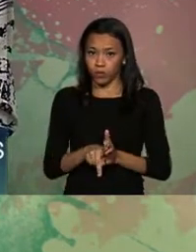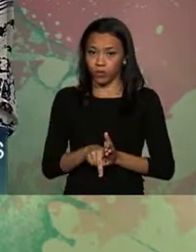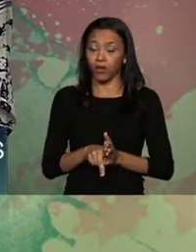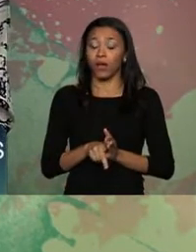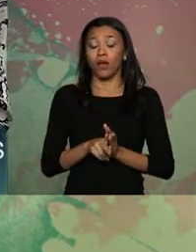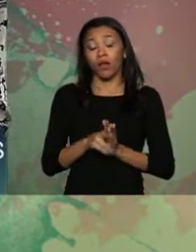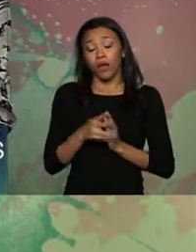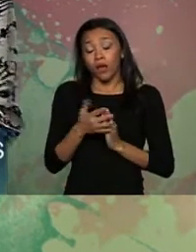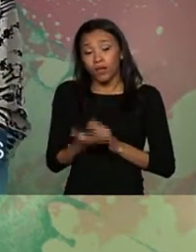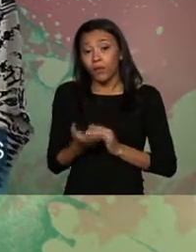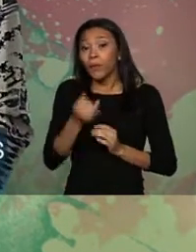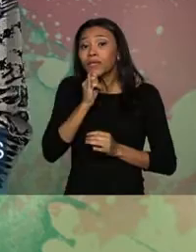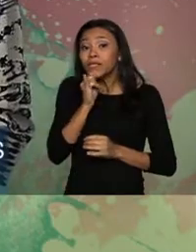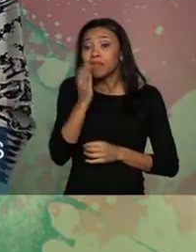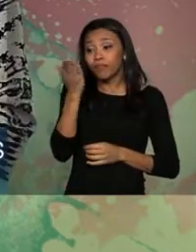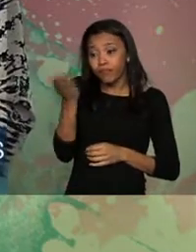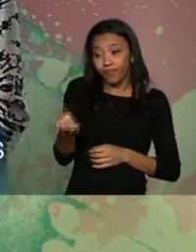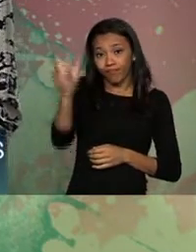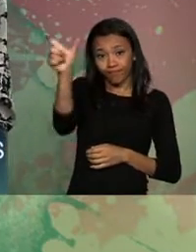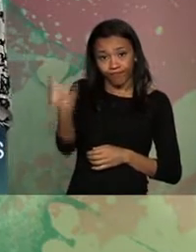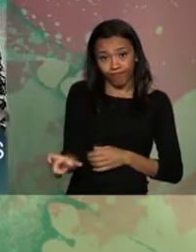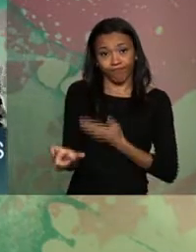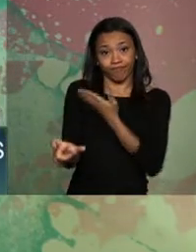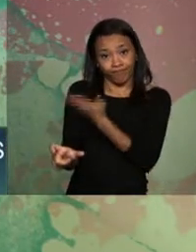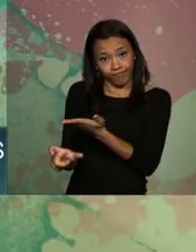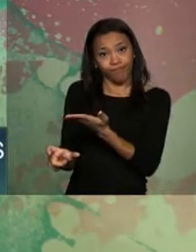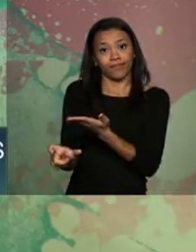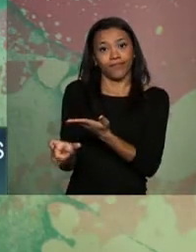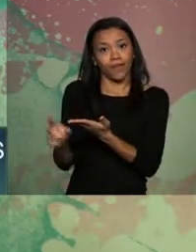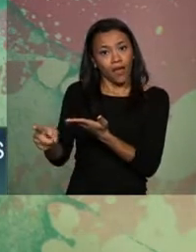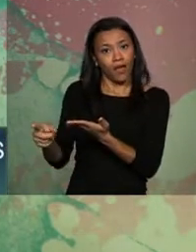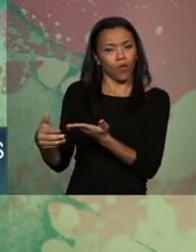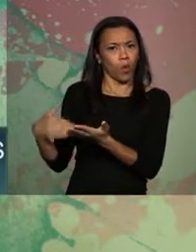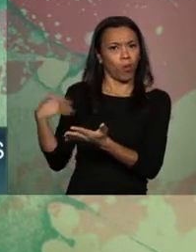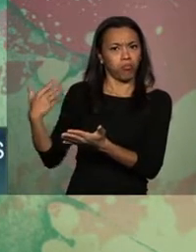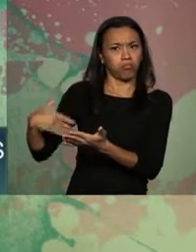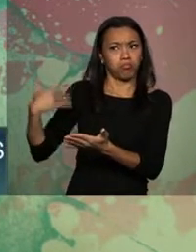é um bom exemplo, é uma trajetória.